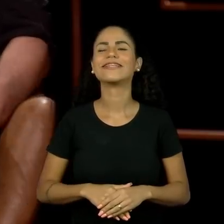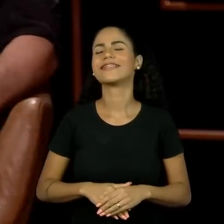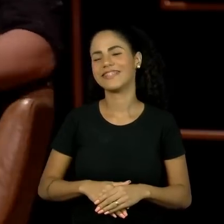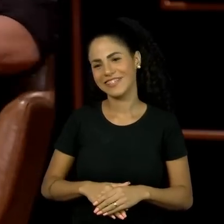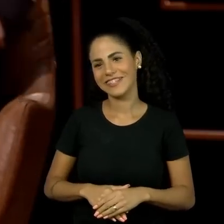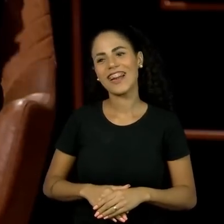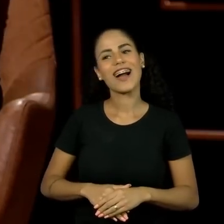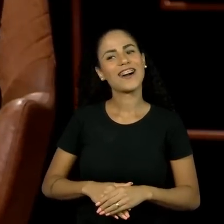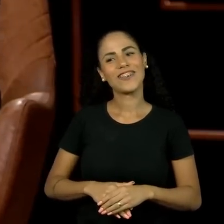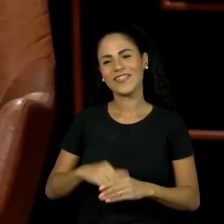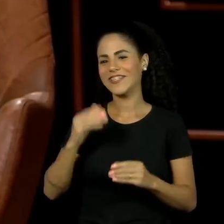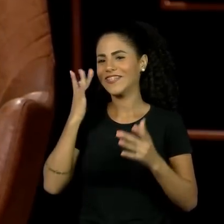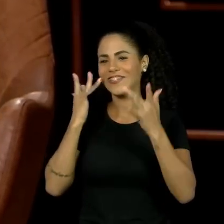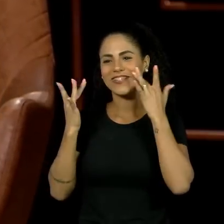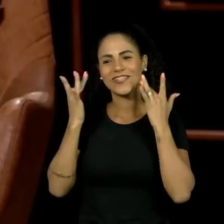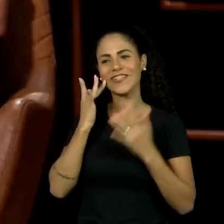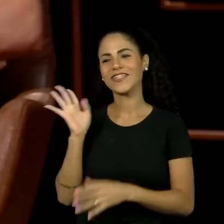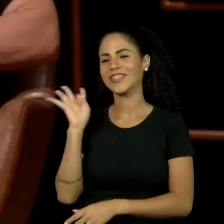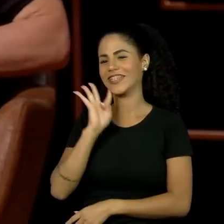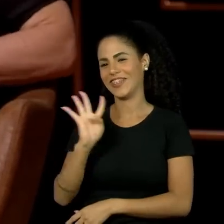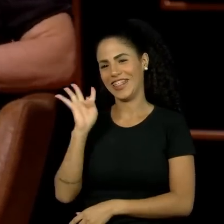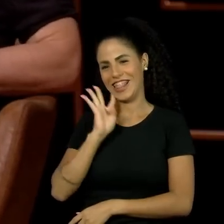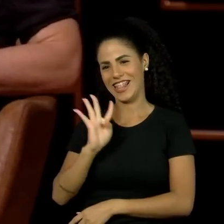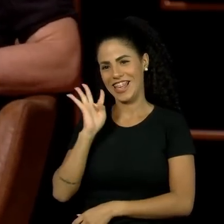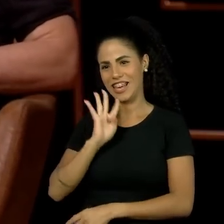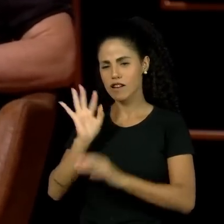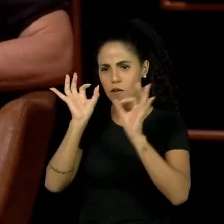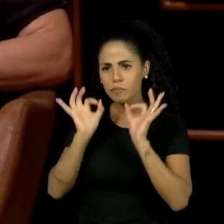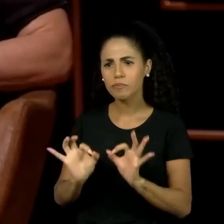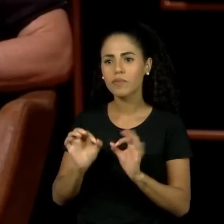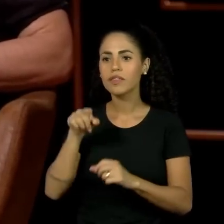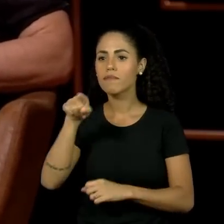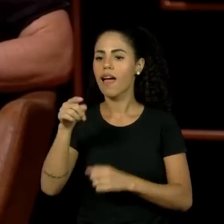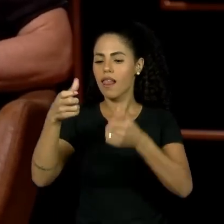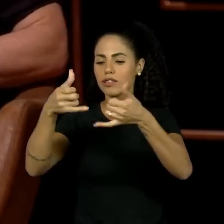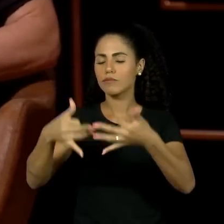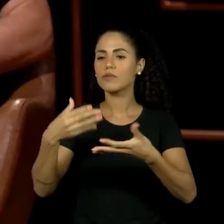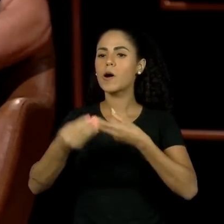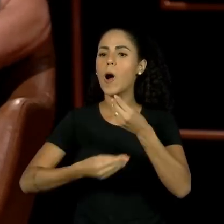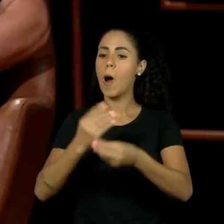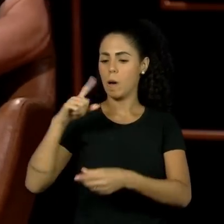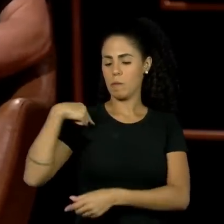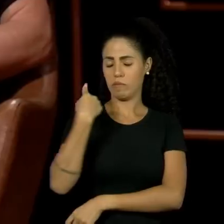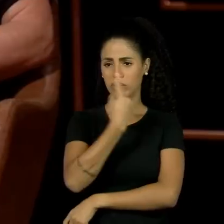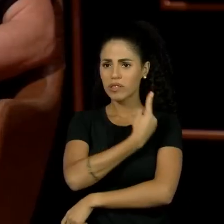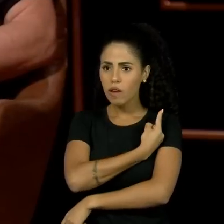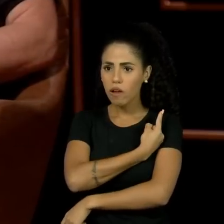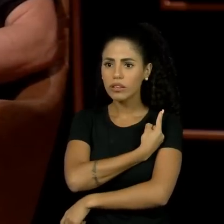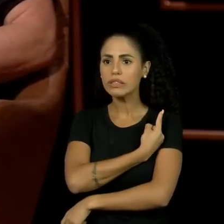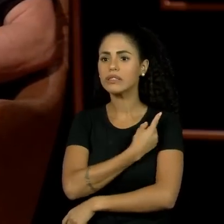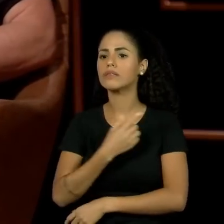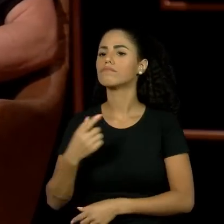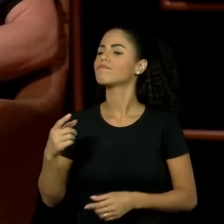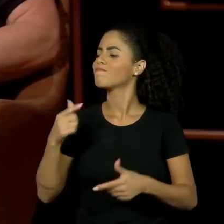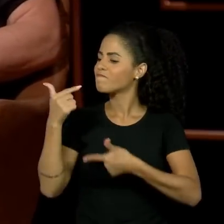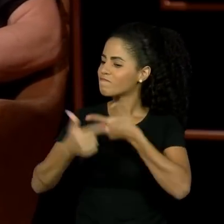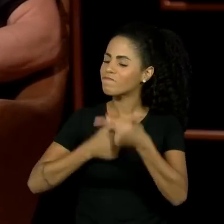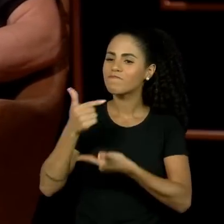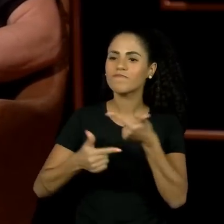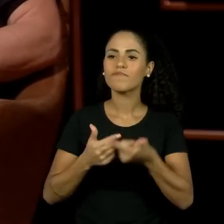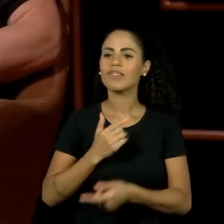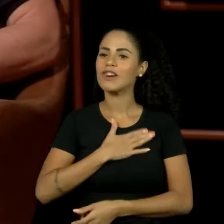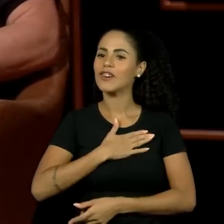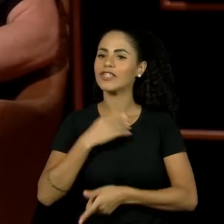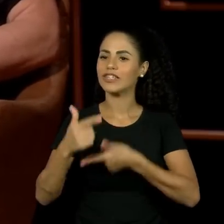Essa peça é uma maravilha, né? E realmente foi como a Eliane falou, a gente nesse trabalho, eu sempre tive vontade de trabalhar com a